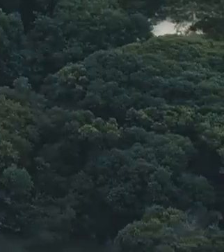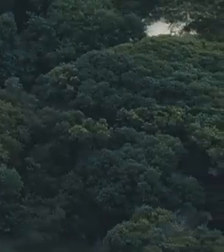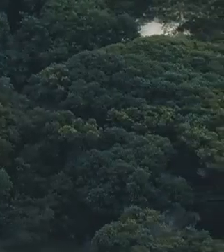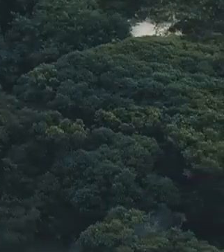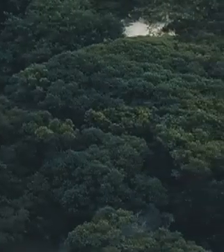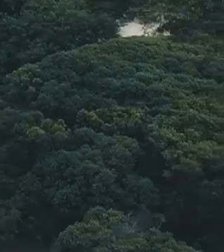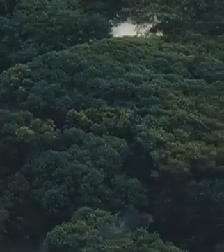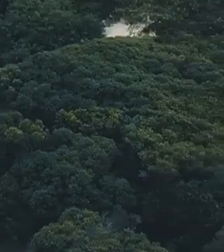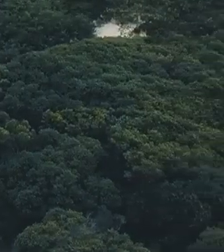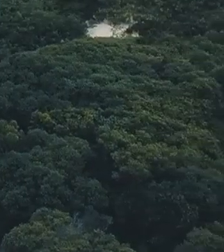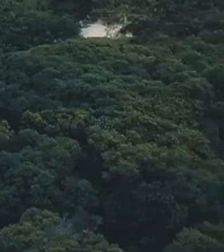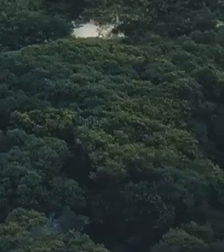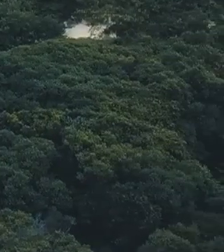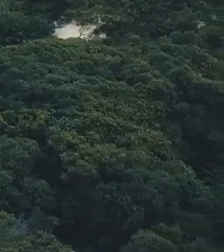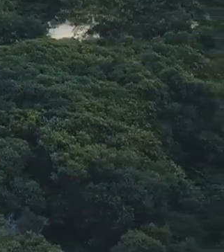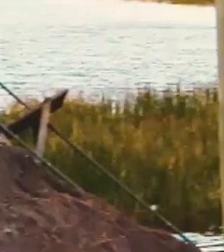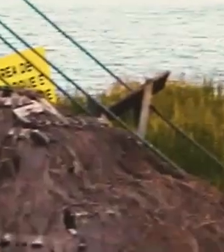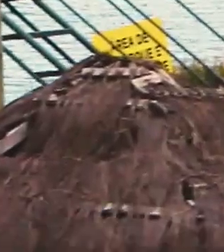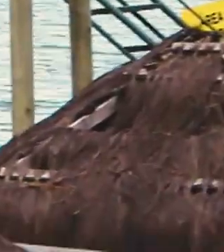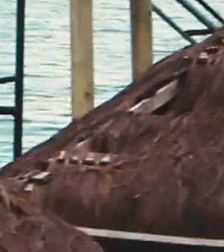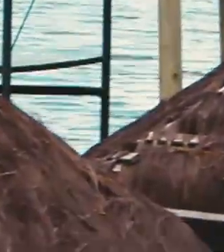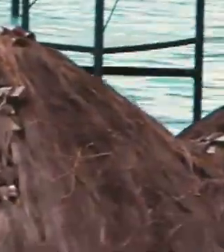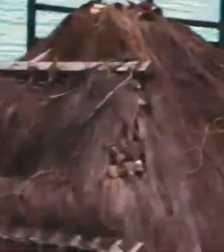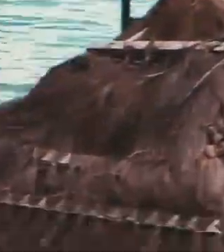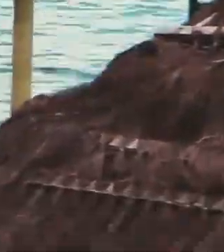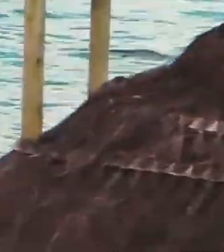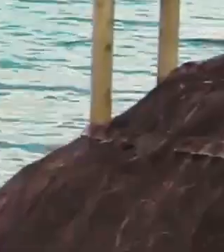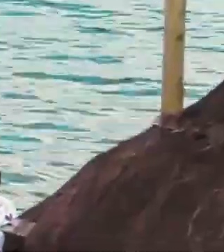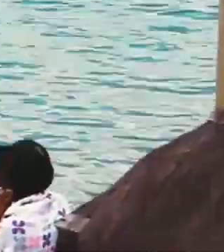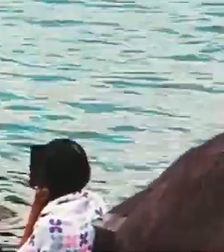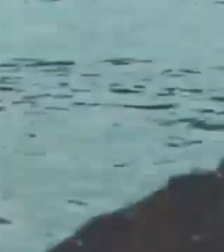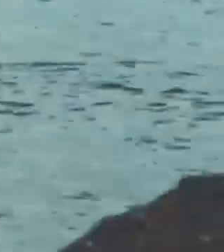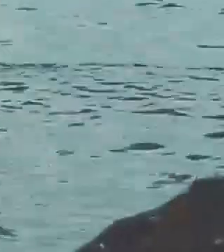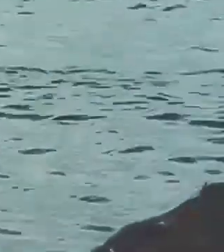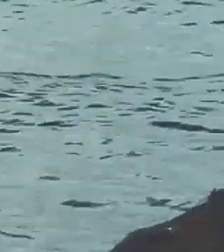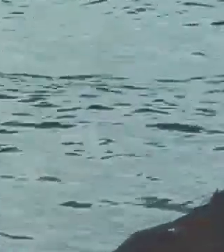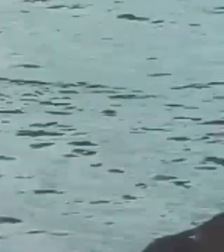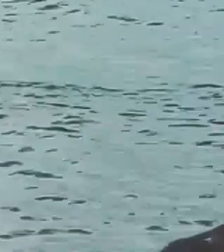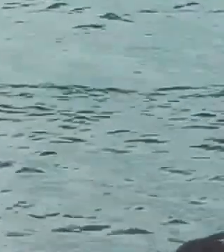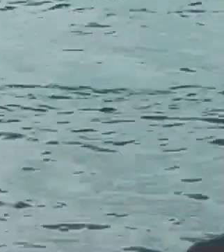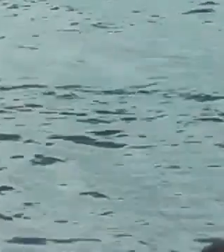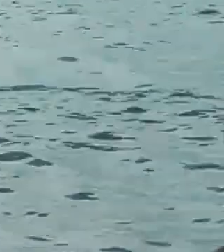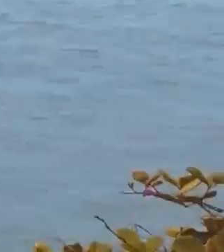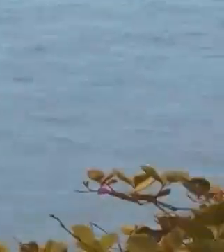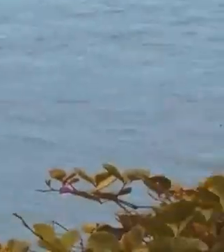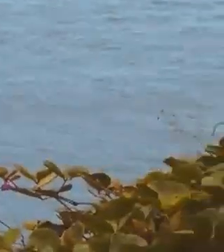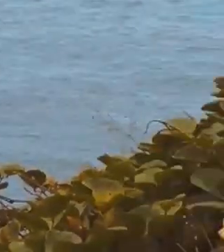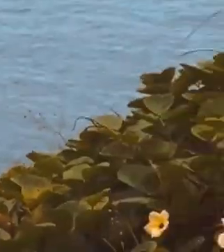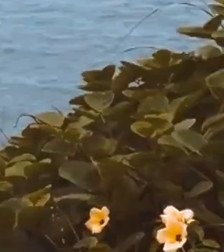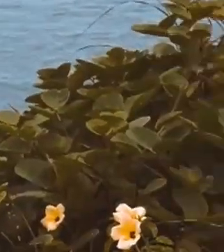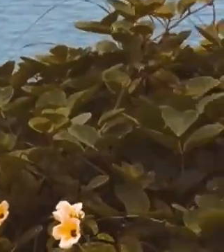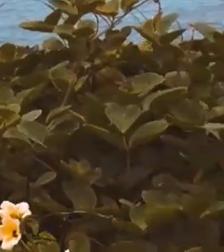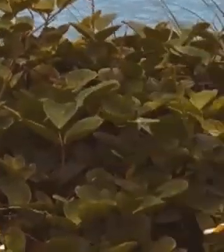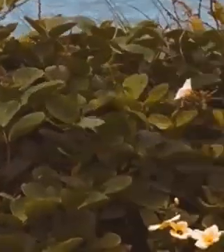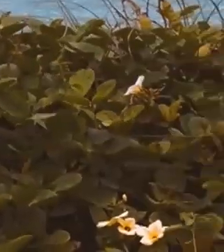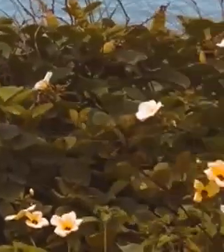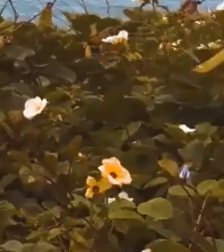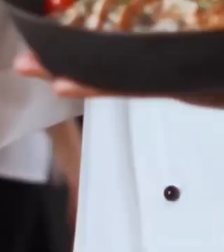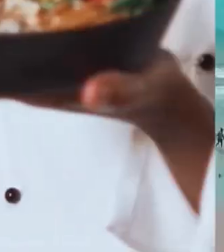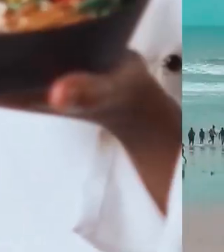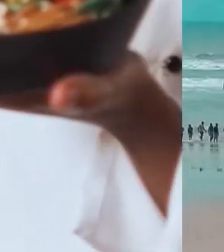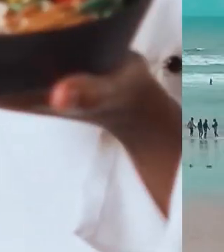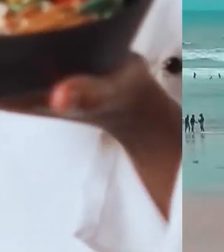a devida proteção da natureza, sem degradar o meio ambiente. Isso significa mais oportunidades para a